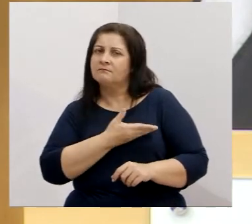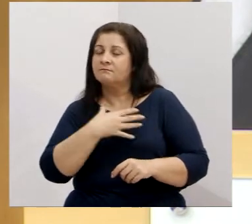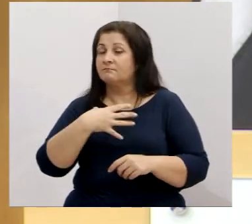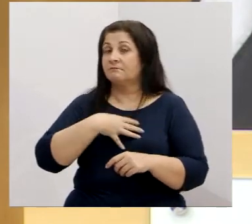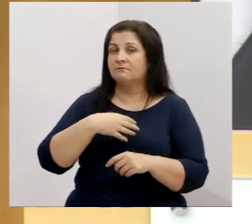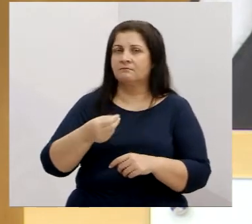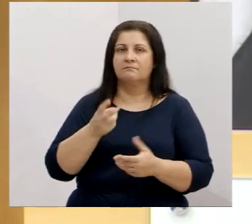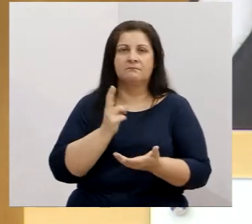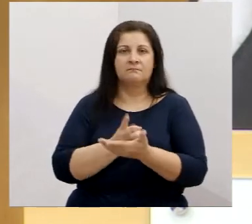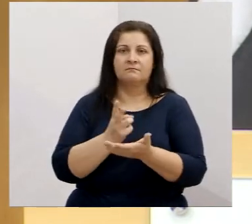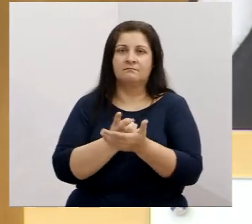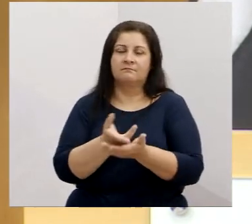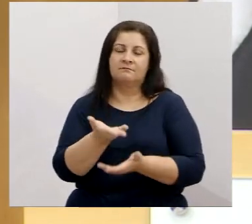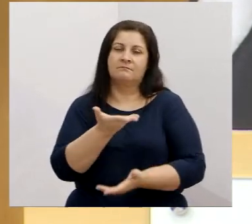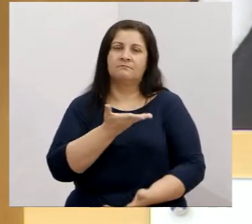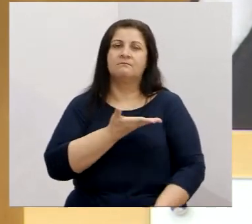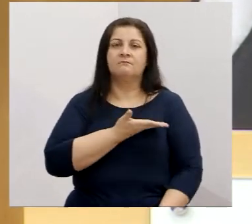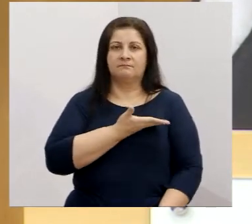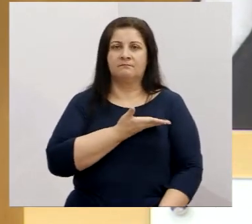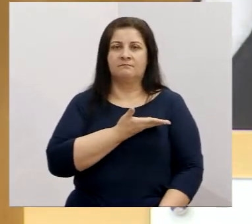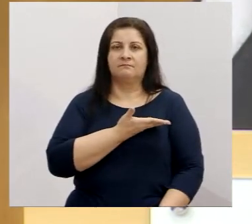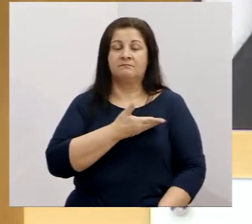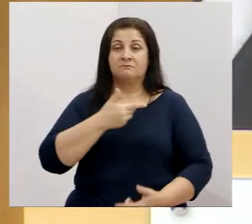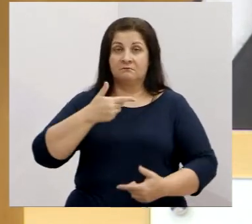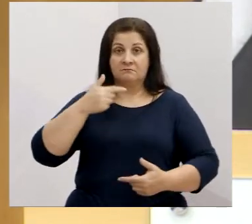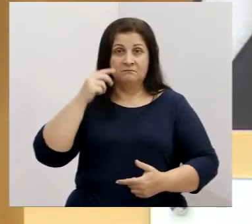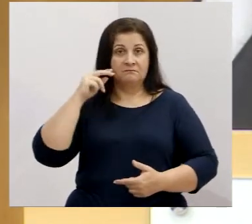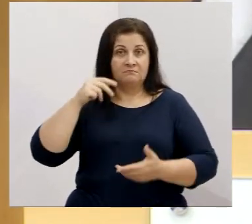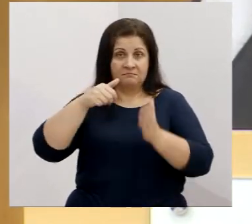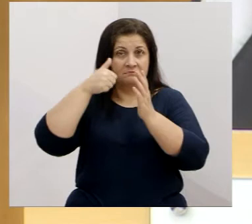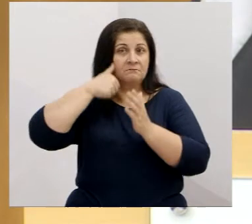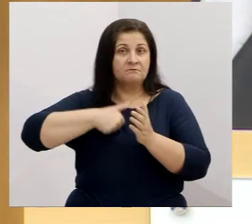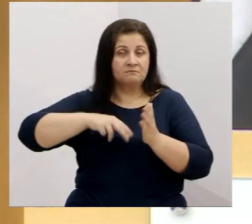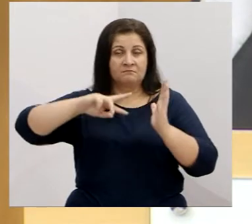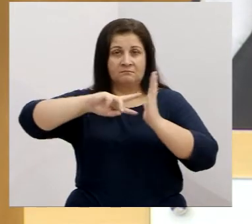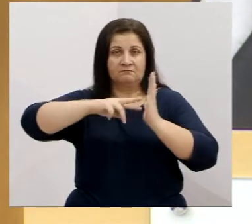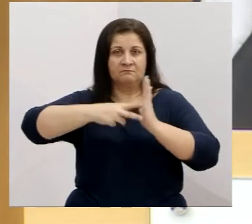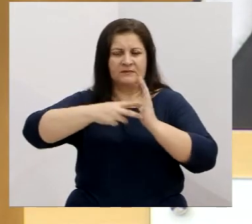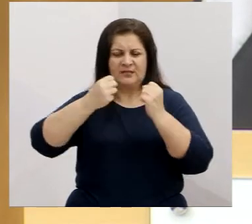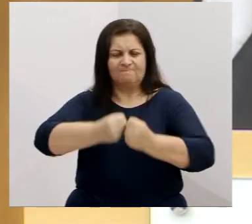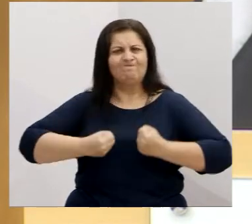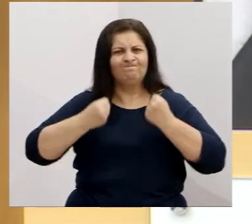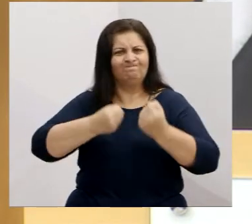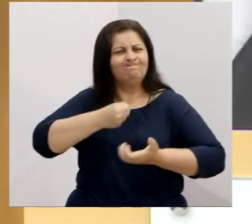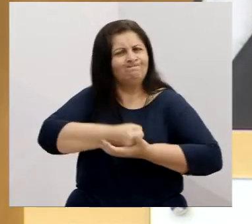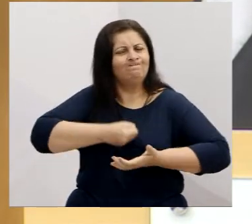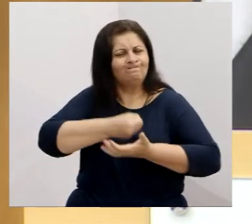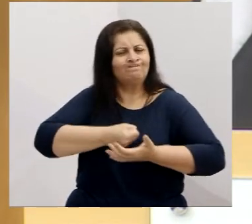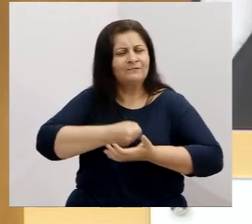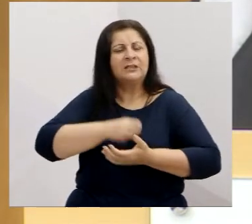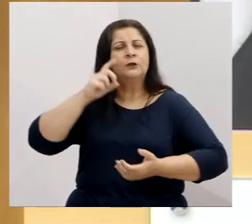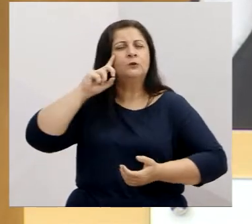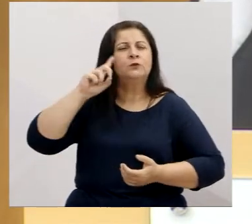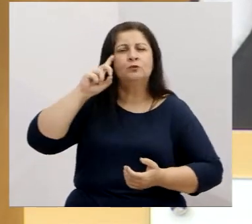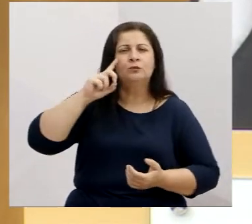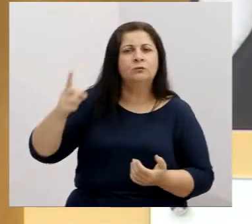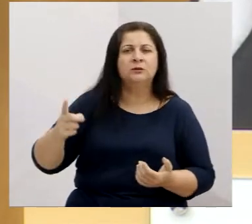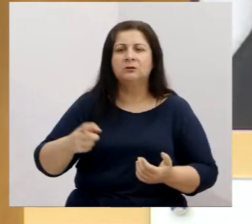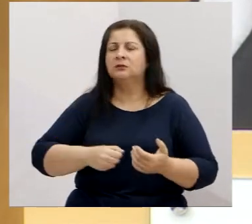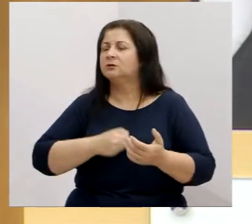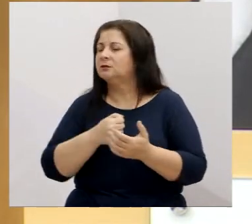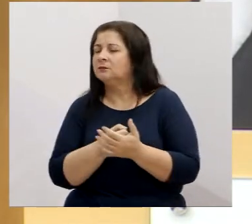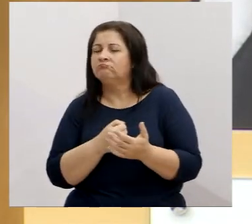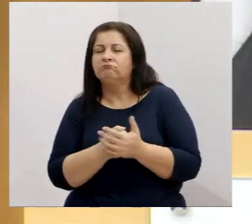essencialmente companheira ser mulher é ser guerreira a mulher guerreira é aquela que dia a dia trava batalha